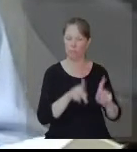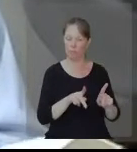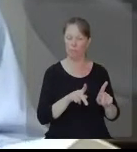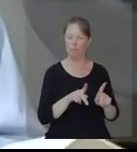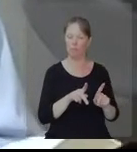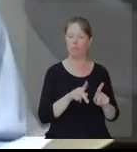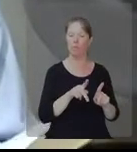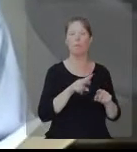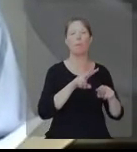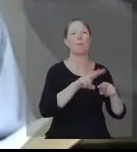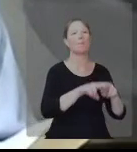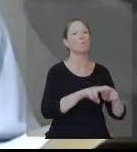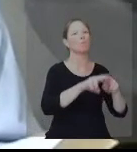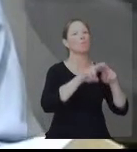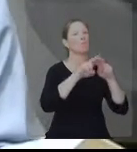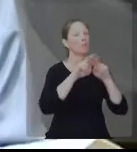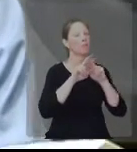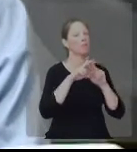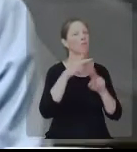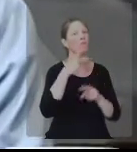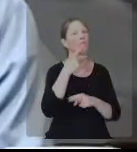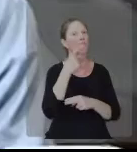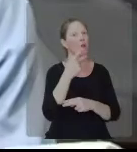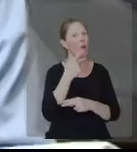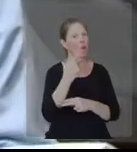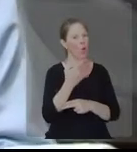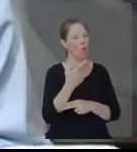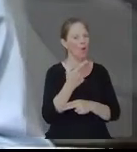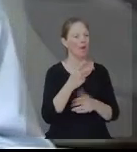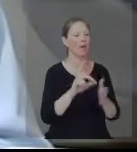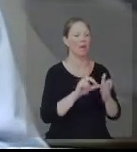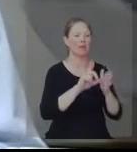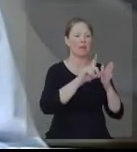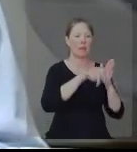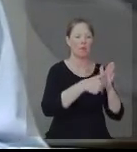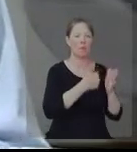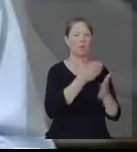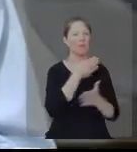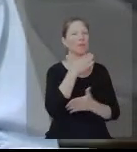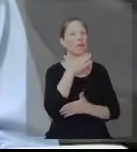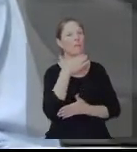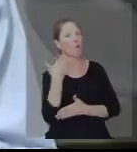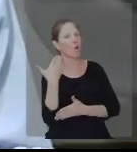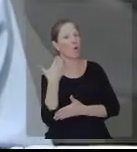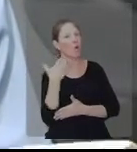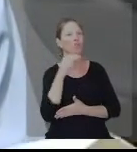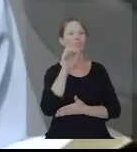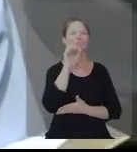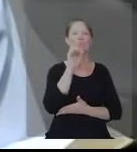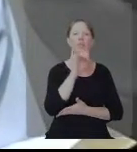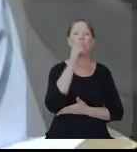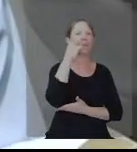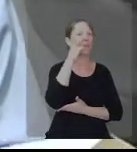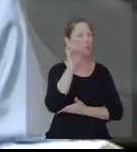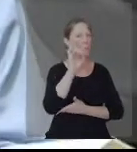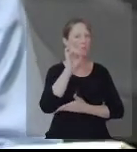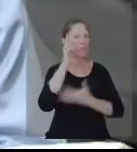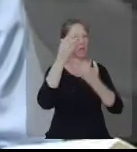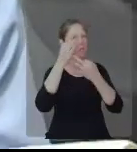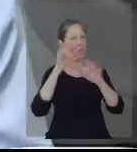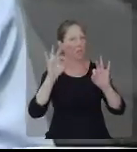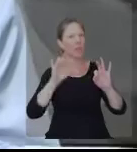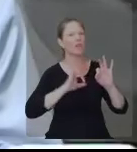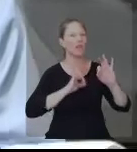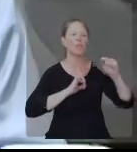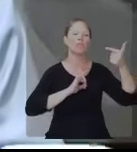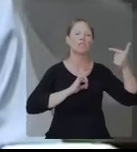A partir disso, né, disse que mesmo depois da morte, caso não tenhamos ido ao céu, haveria